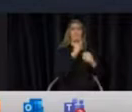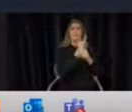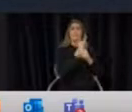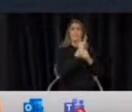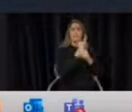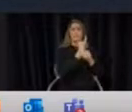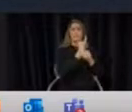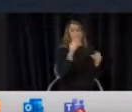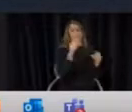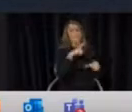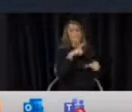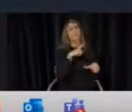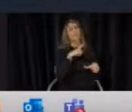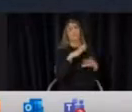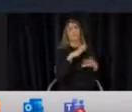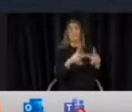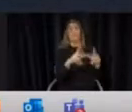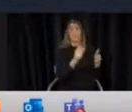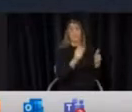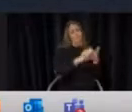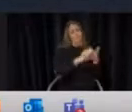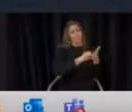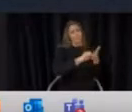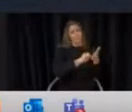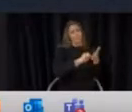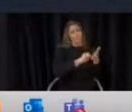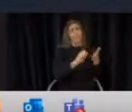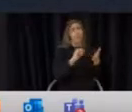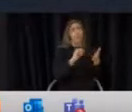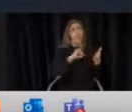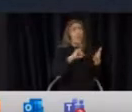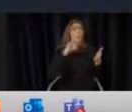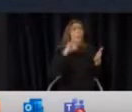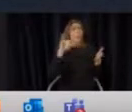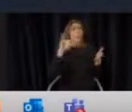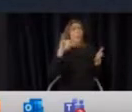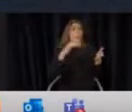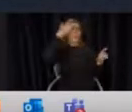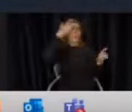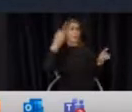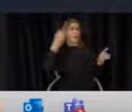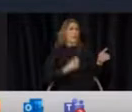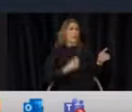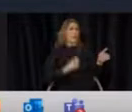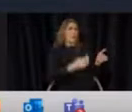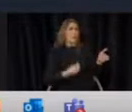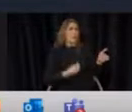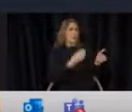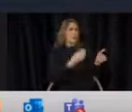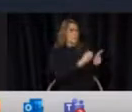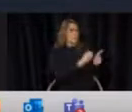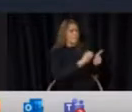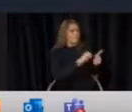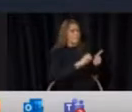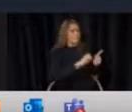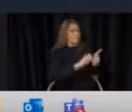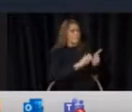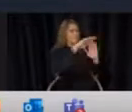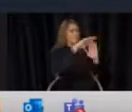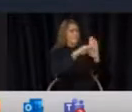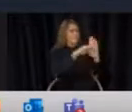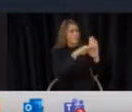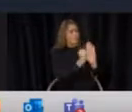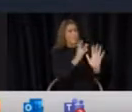que são inseridas as informações do doador no sistema, automaticamente o sistema gera a lista dos possíveis